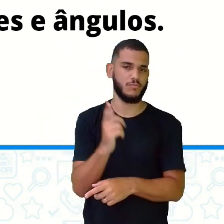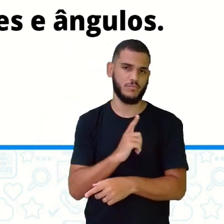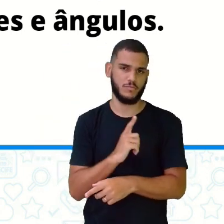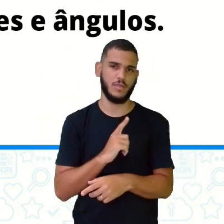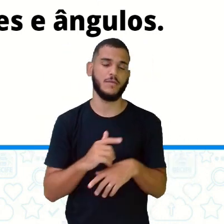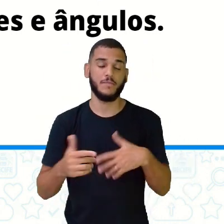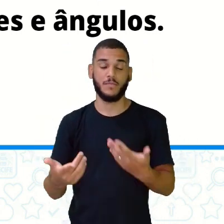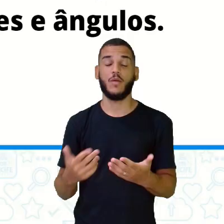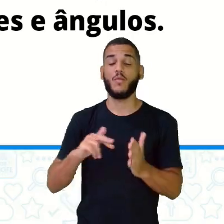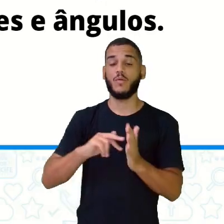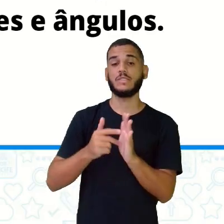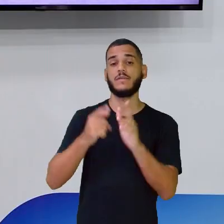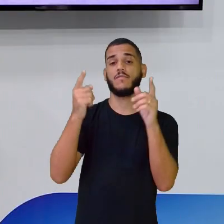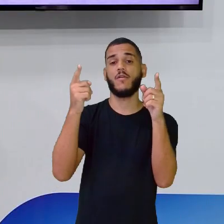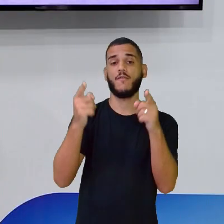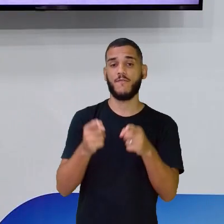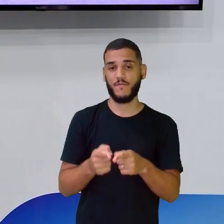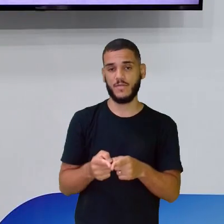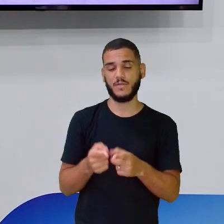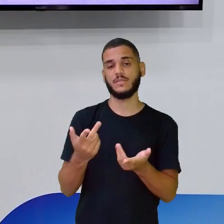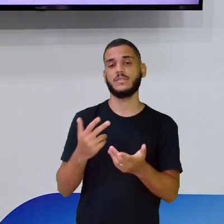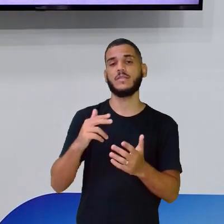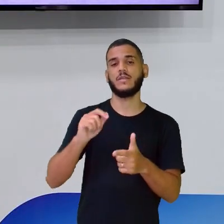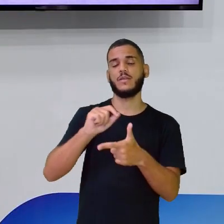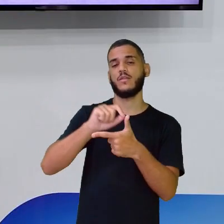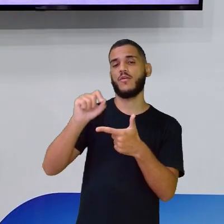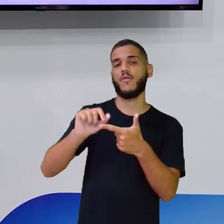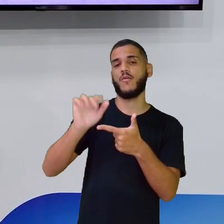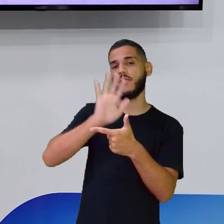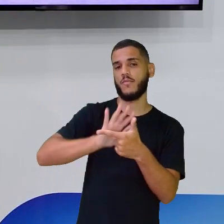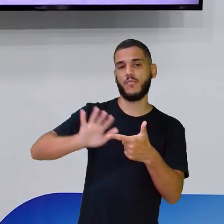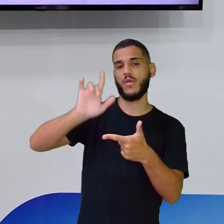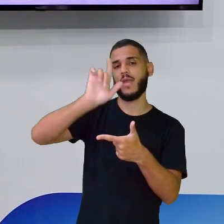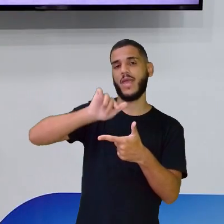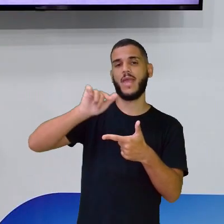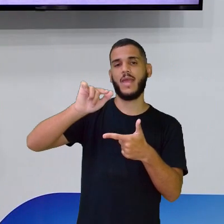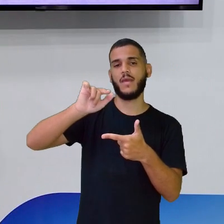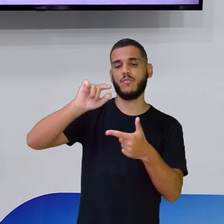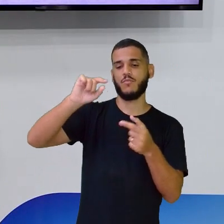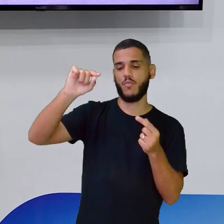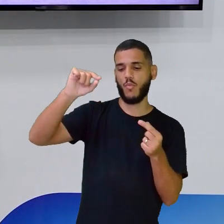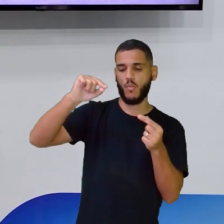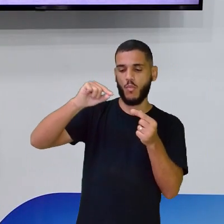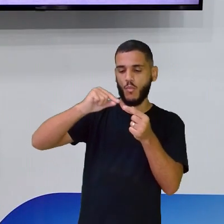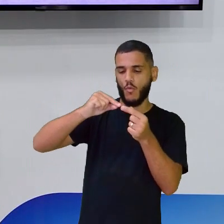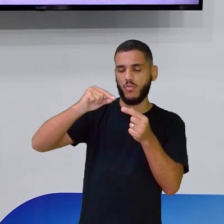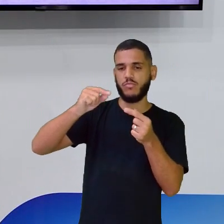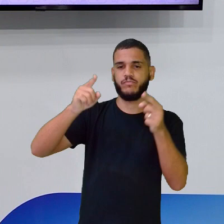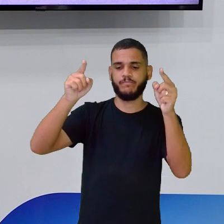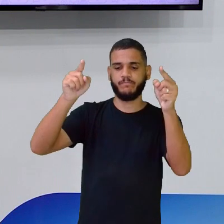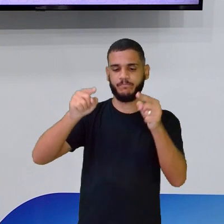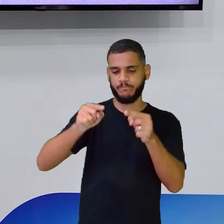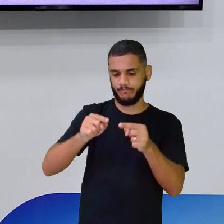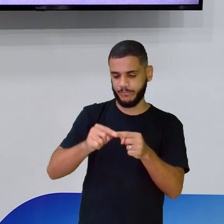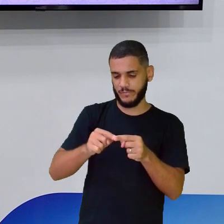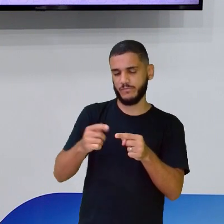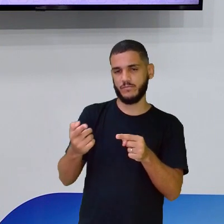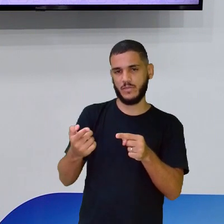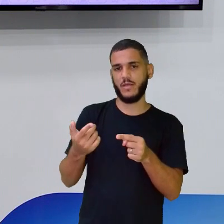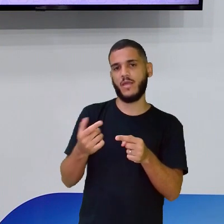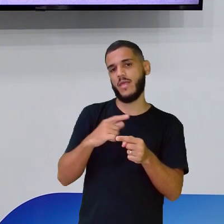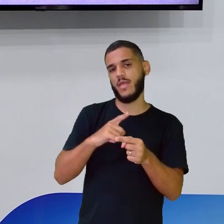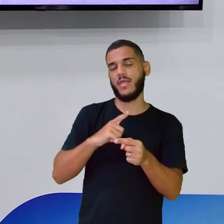professora, de uma figura plana? É o ponto de ligação. Eu trouxe aqui uma figura, que